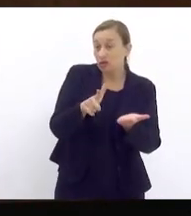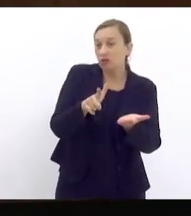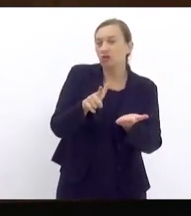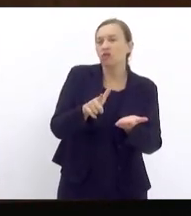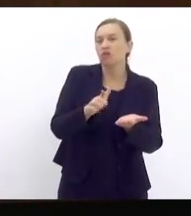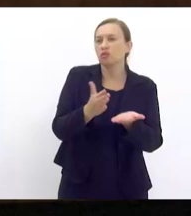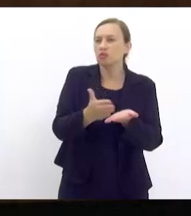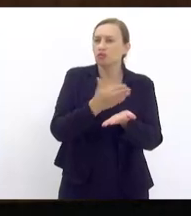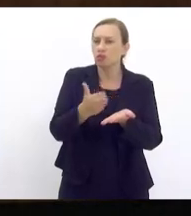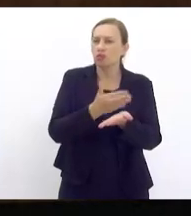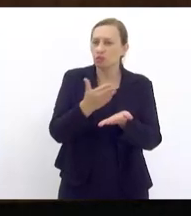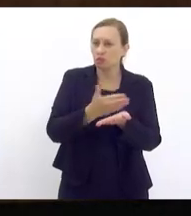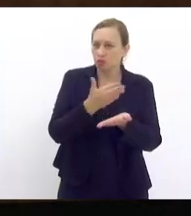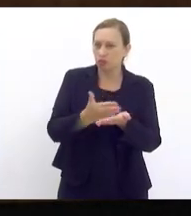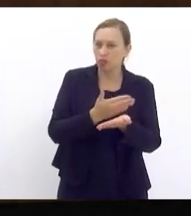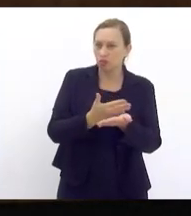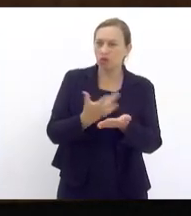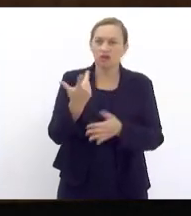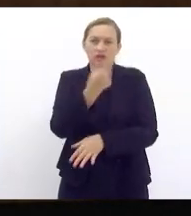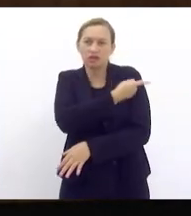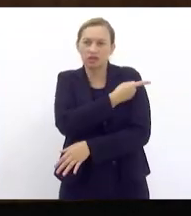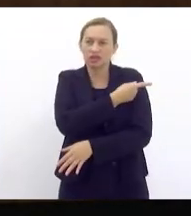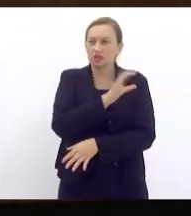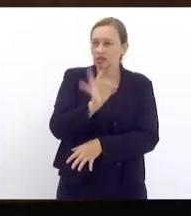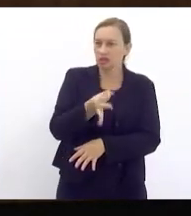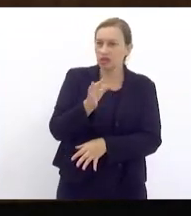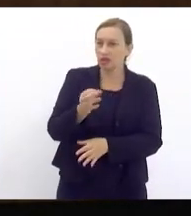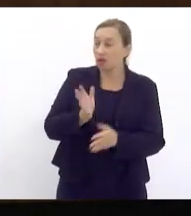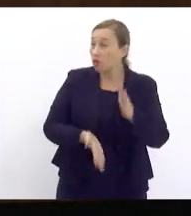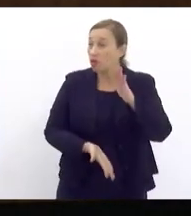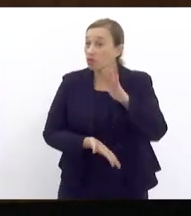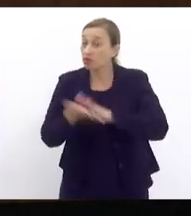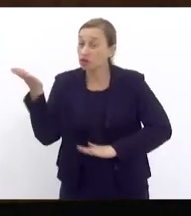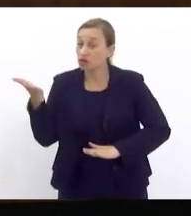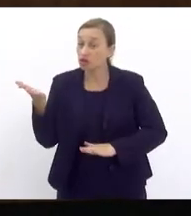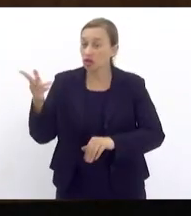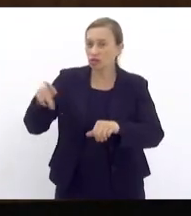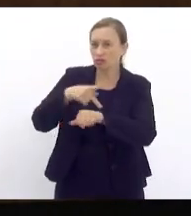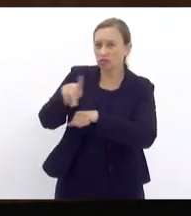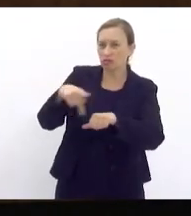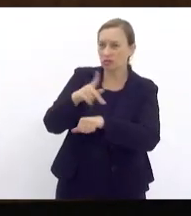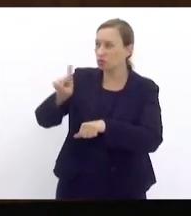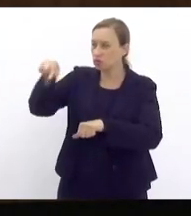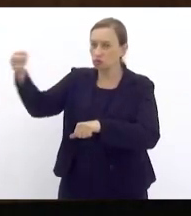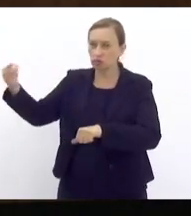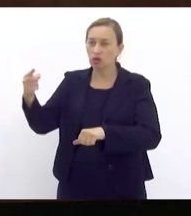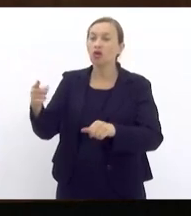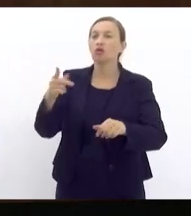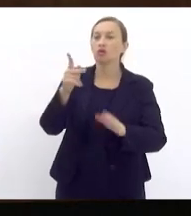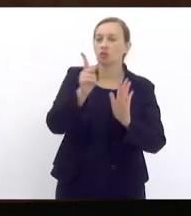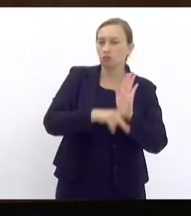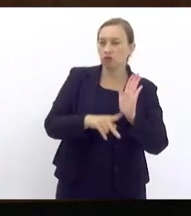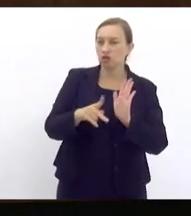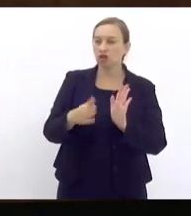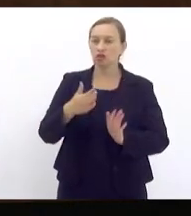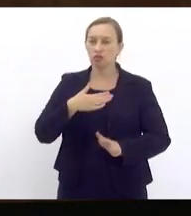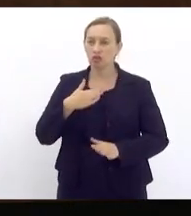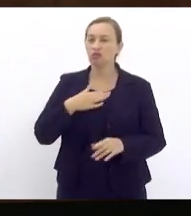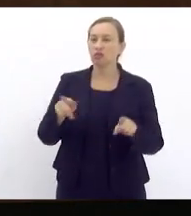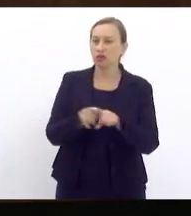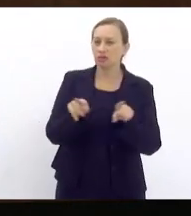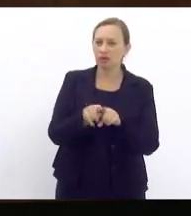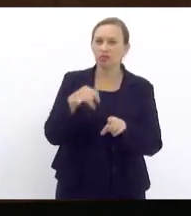atualizado ao viajar inclusive para o exterior eu gostaria de lembrar é de um projeto importante da minha autoria relacionada a esse tema